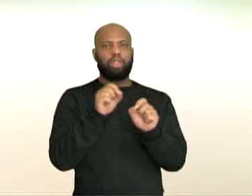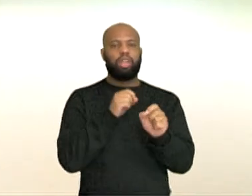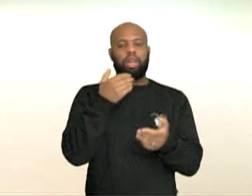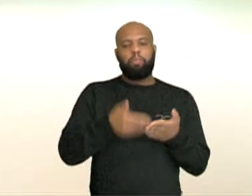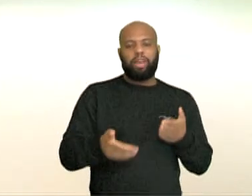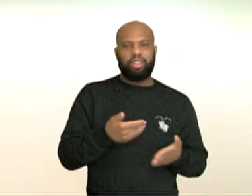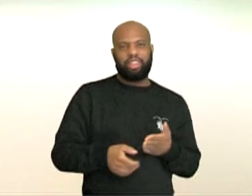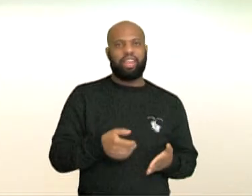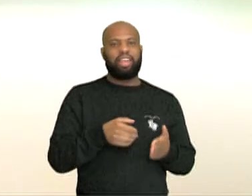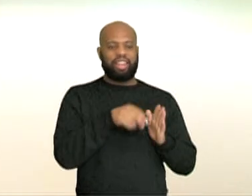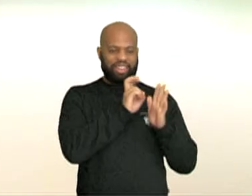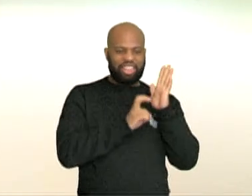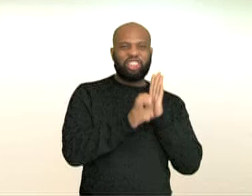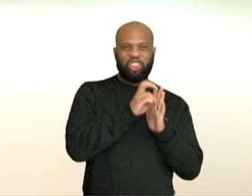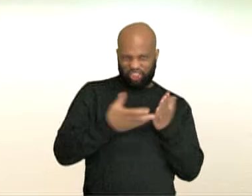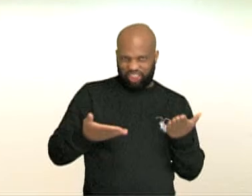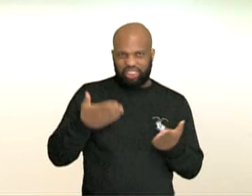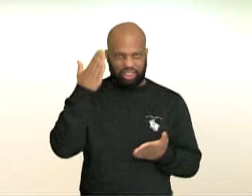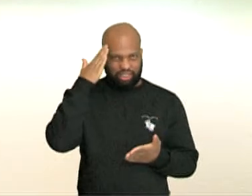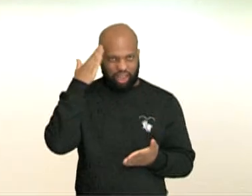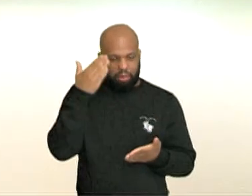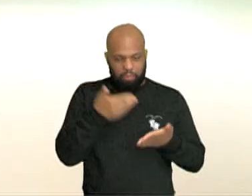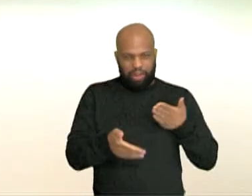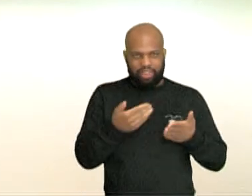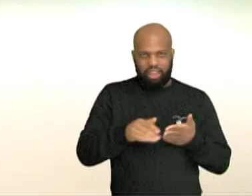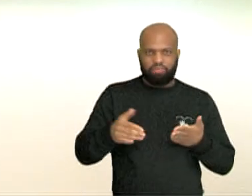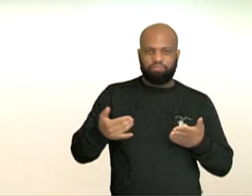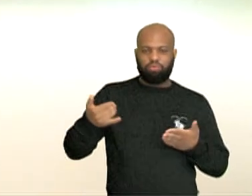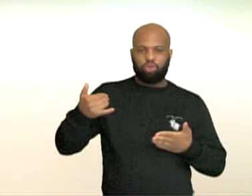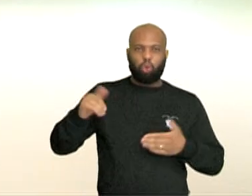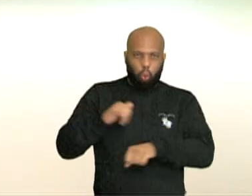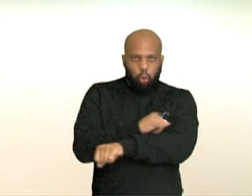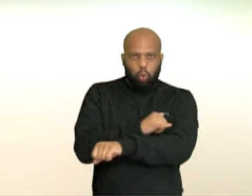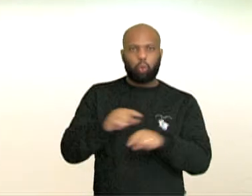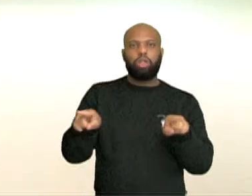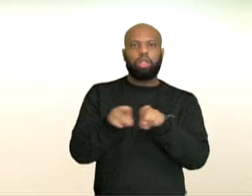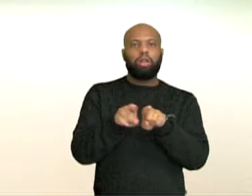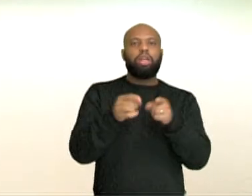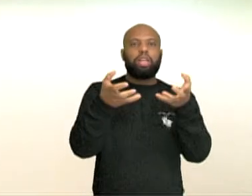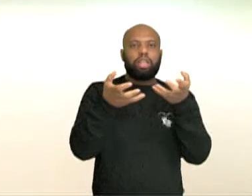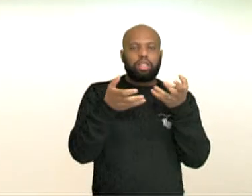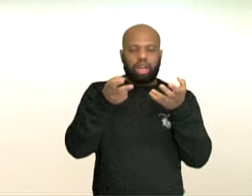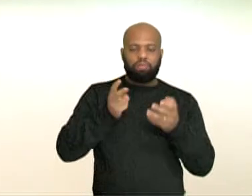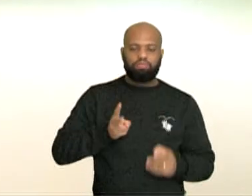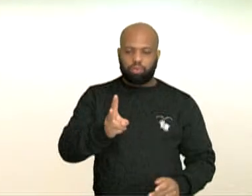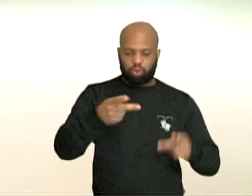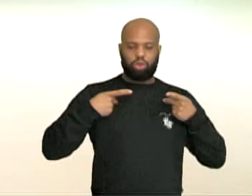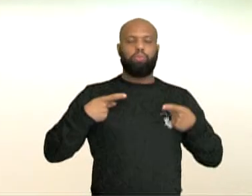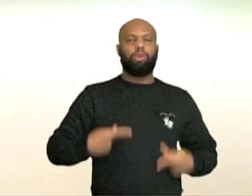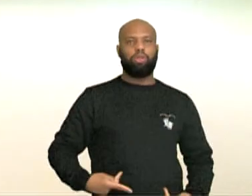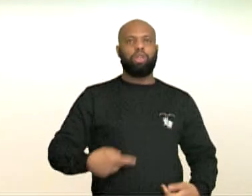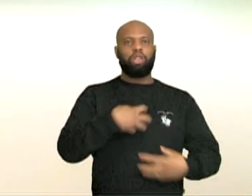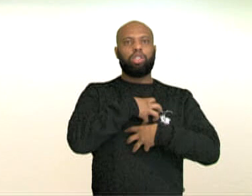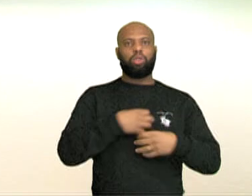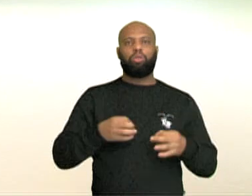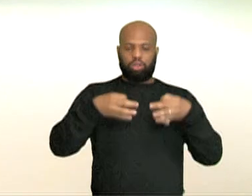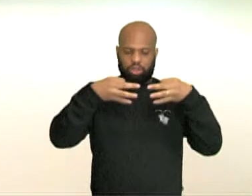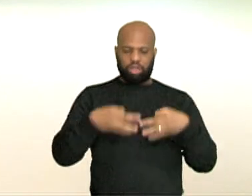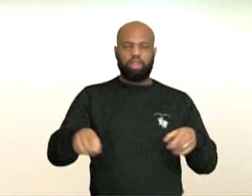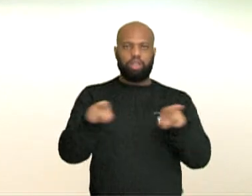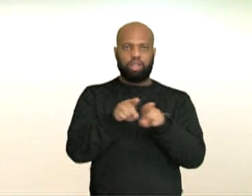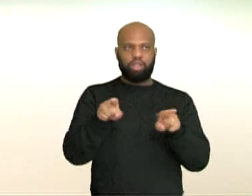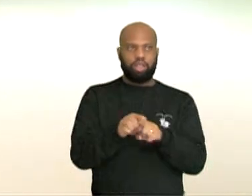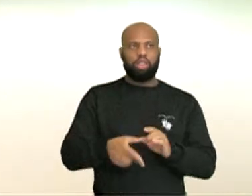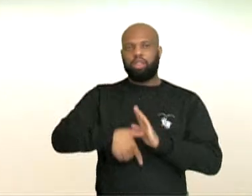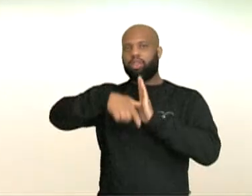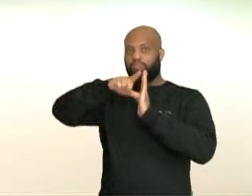energético maior, a uma perda de calorias, mas sempre tentando manter algumas posturas respiratórias daquele yoga